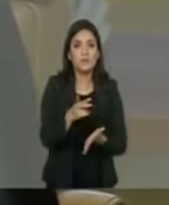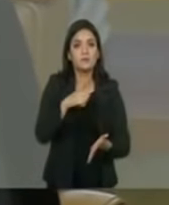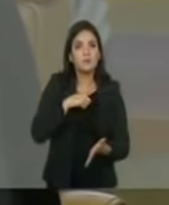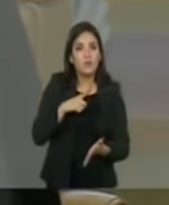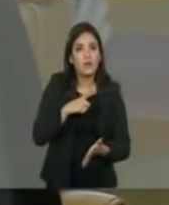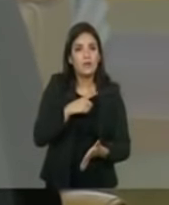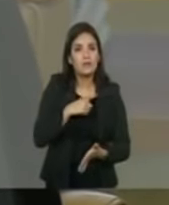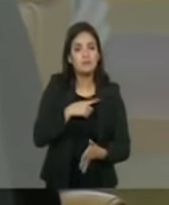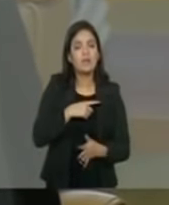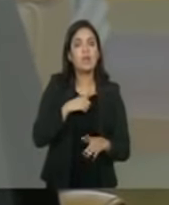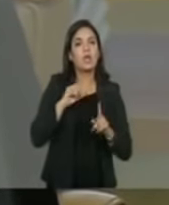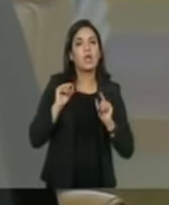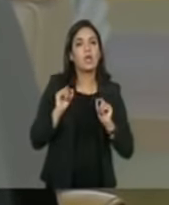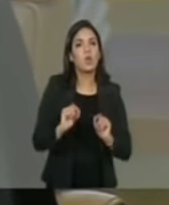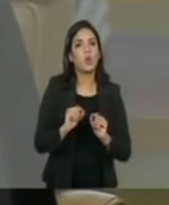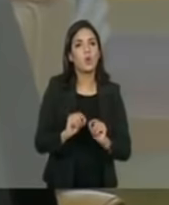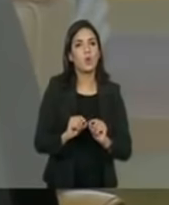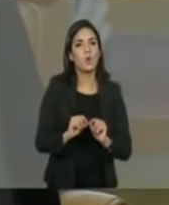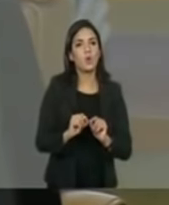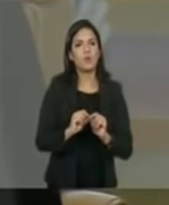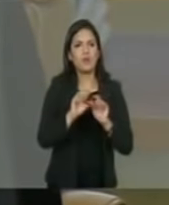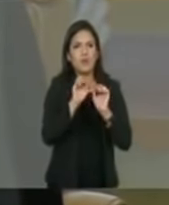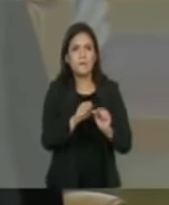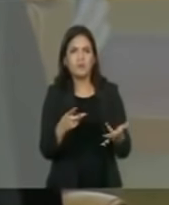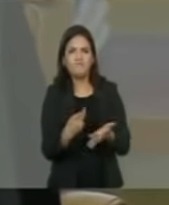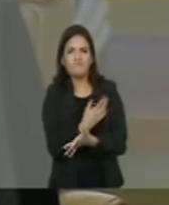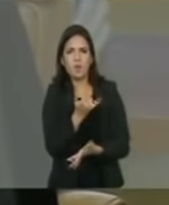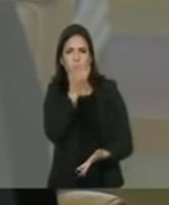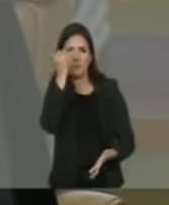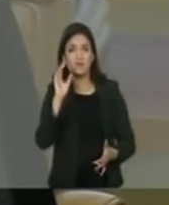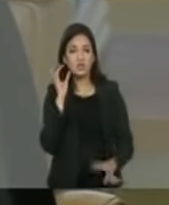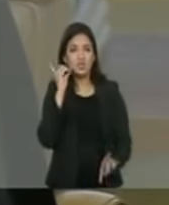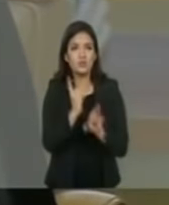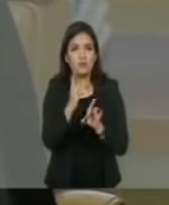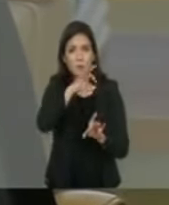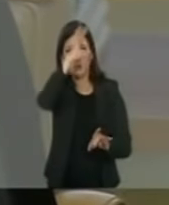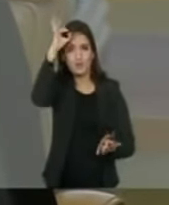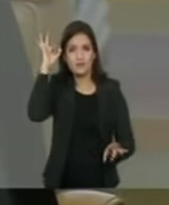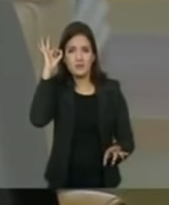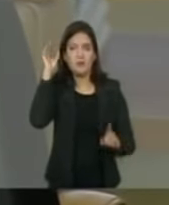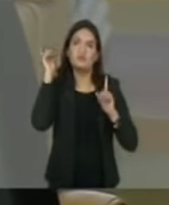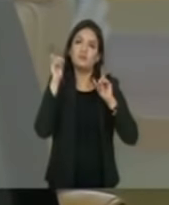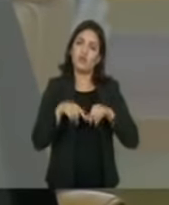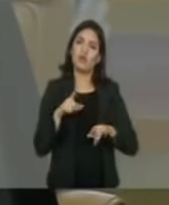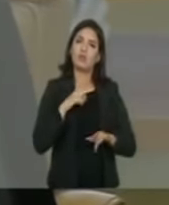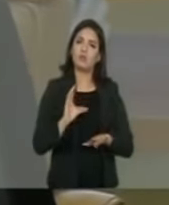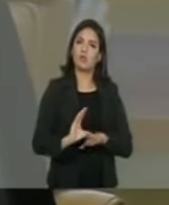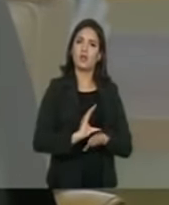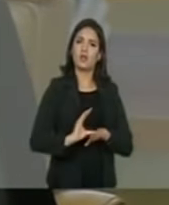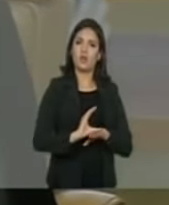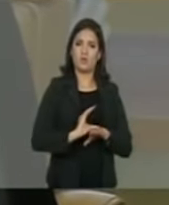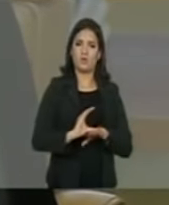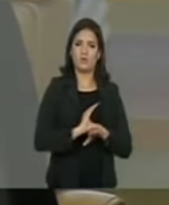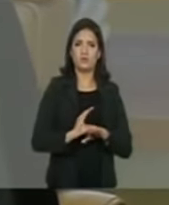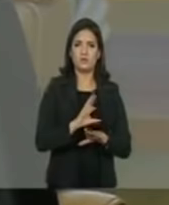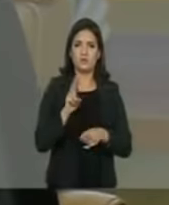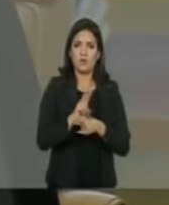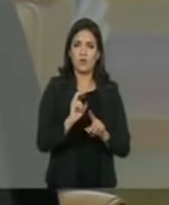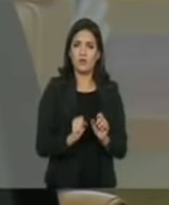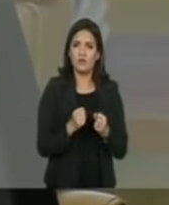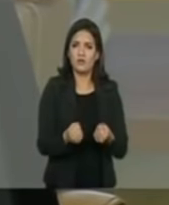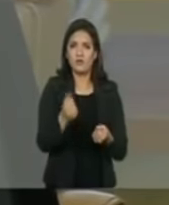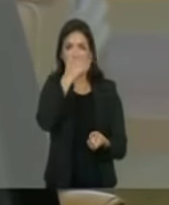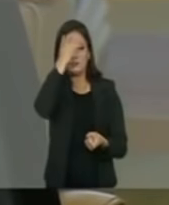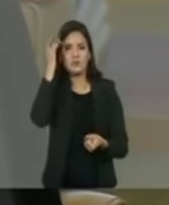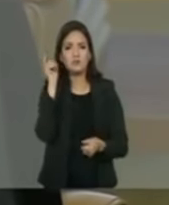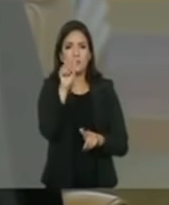como prerrogativa básica que compõem o estatuto constitucional de defesa daqueles